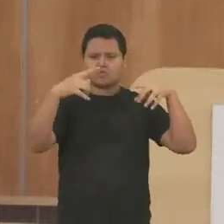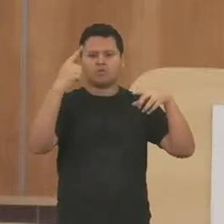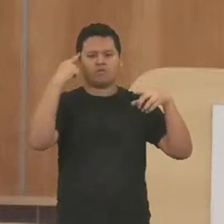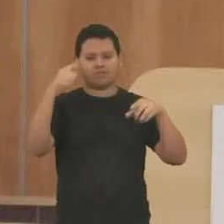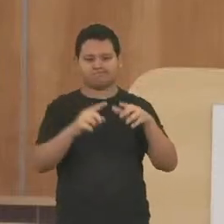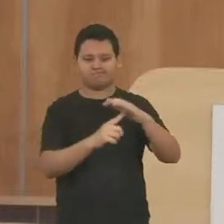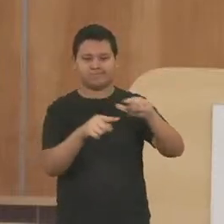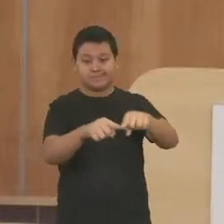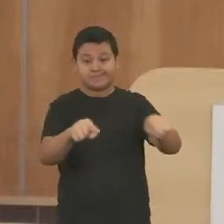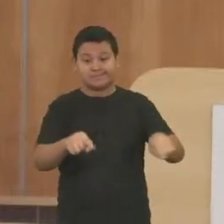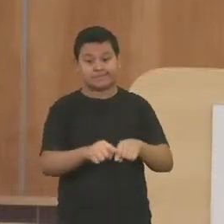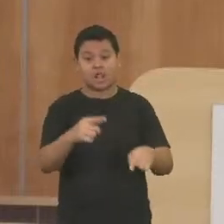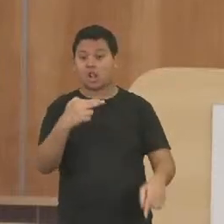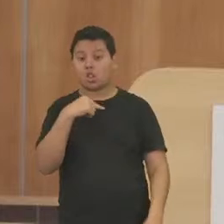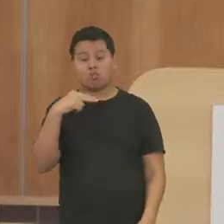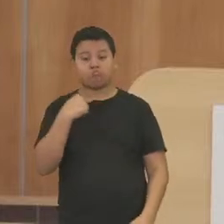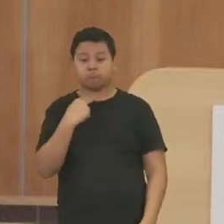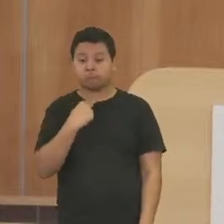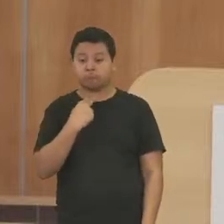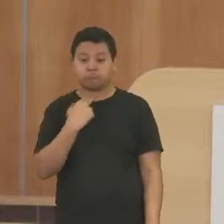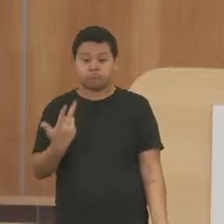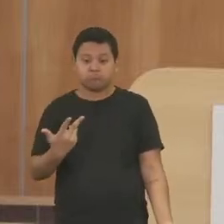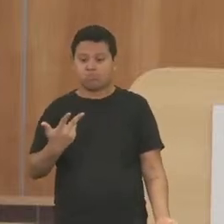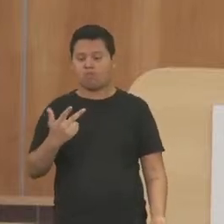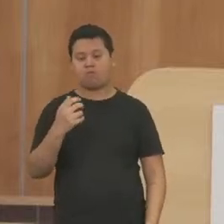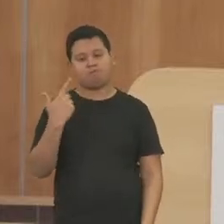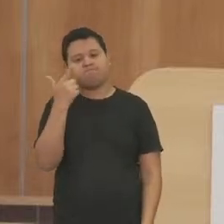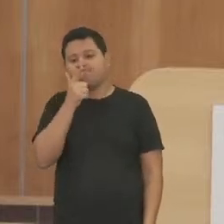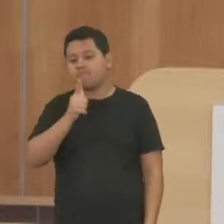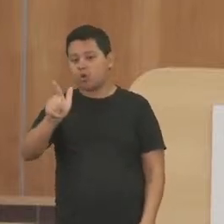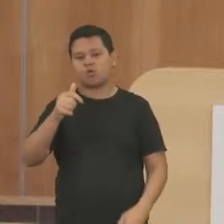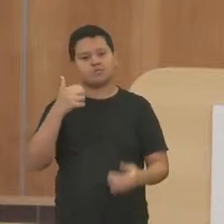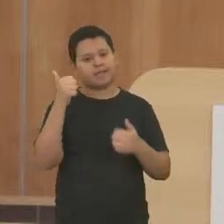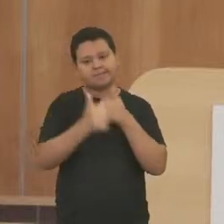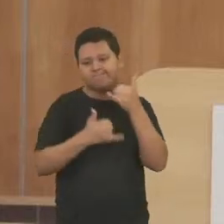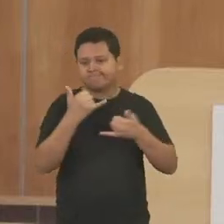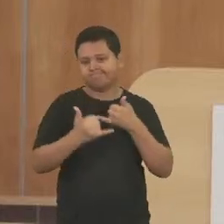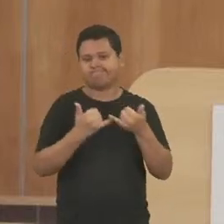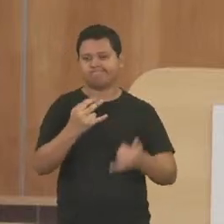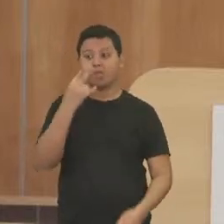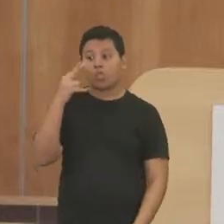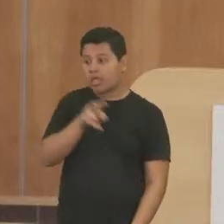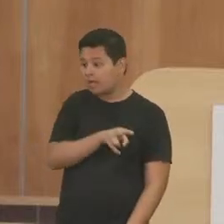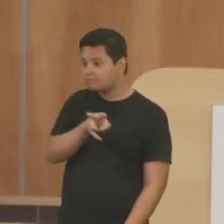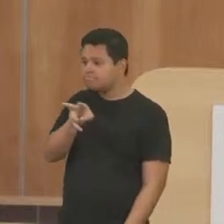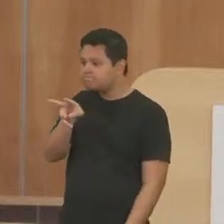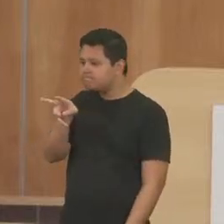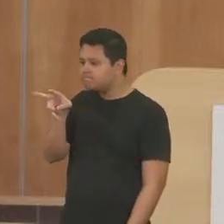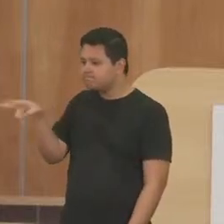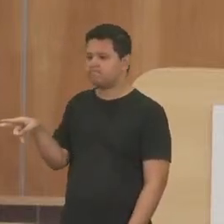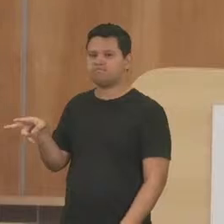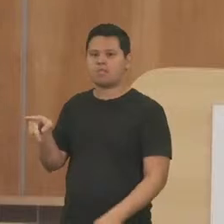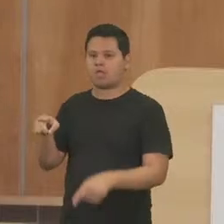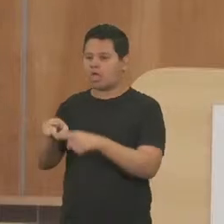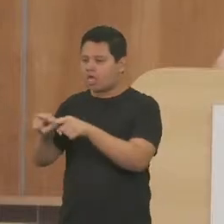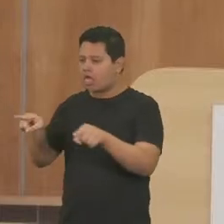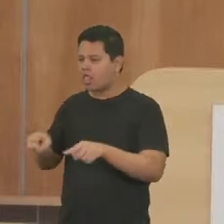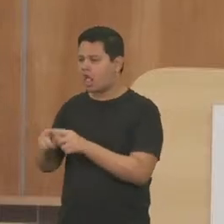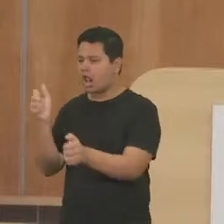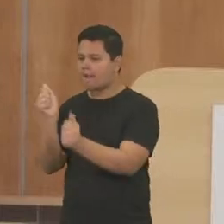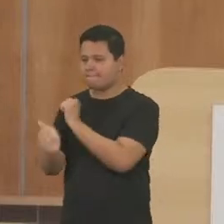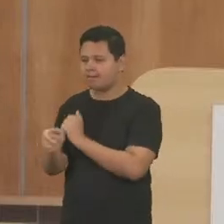quadra. Então, quando a gente olha a situação dos equipamentos esportivos de Jacareí, é de dar dó, é de